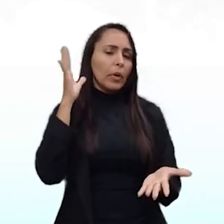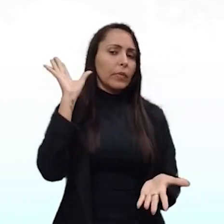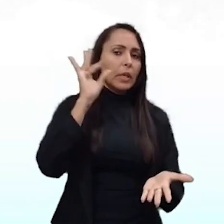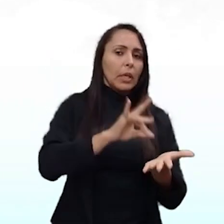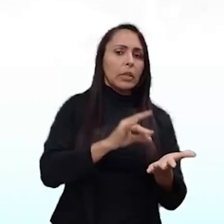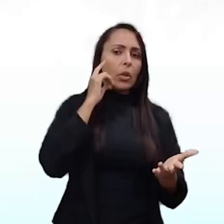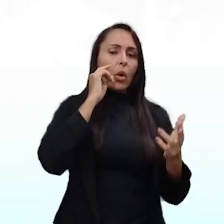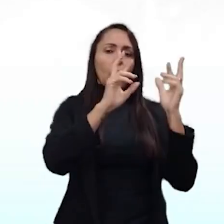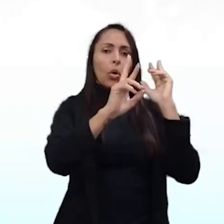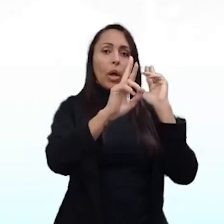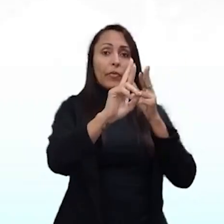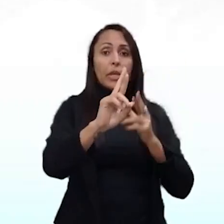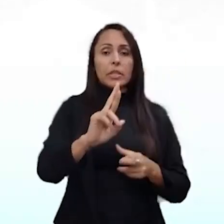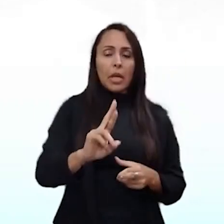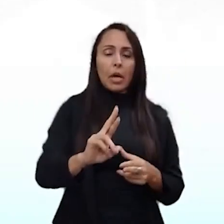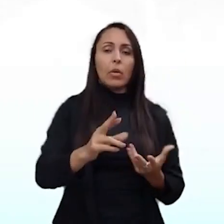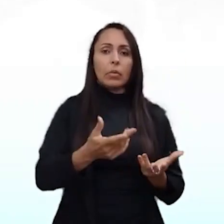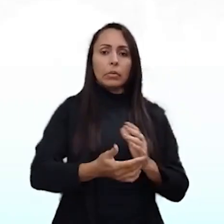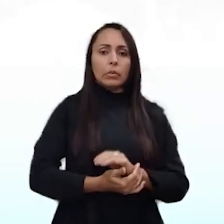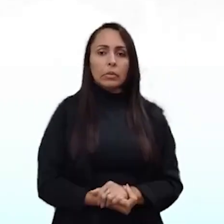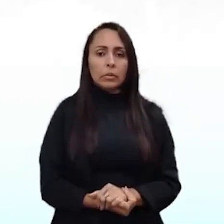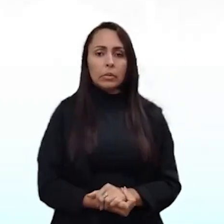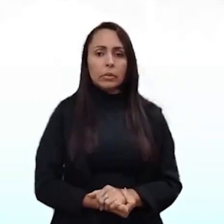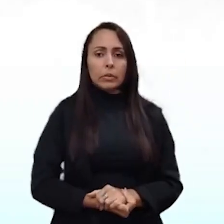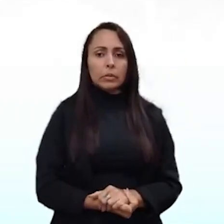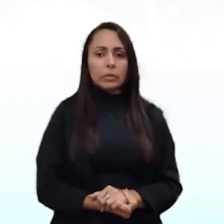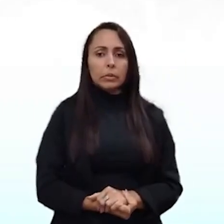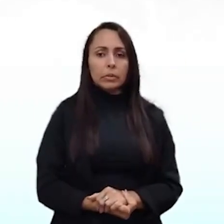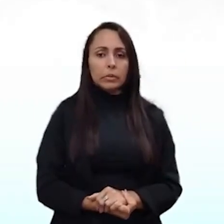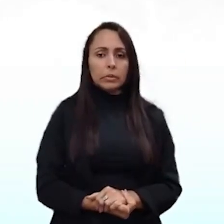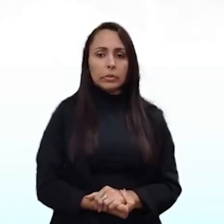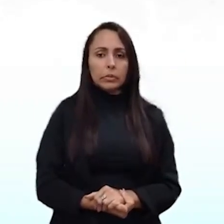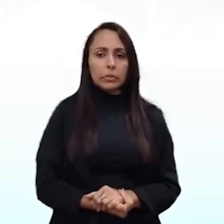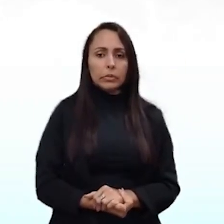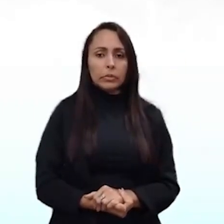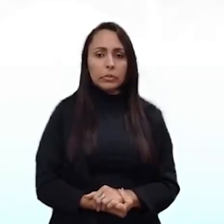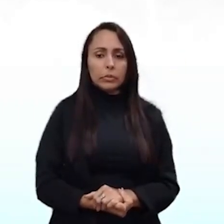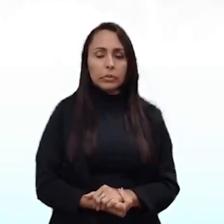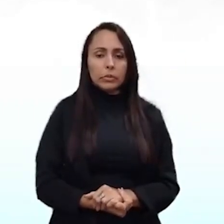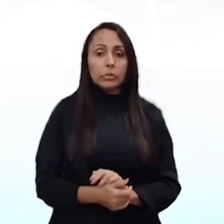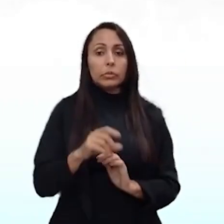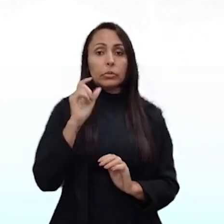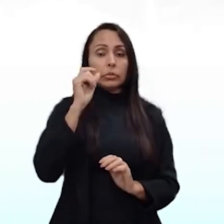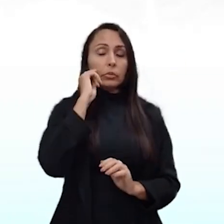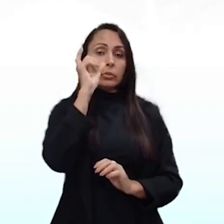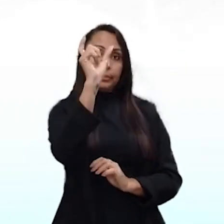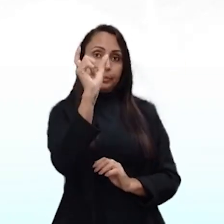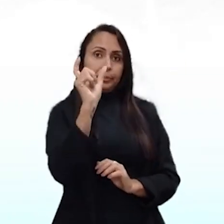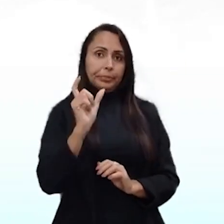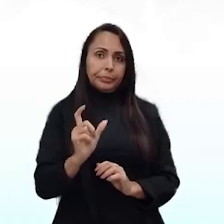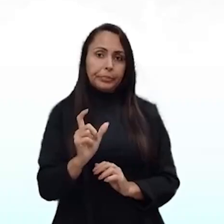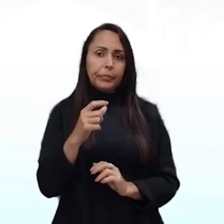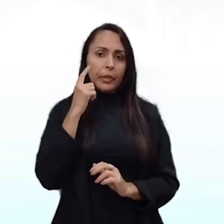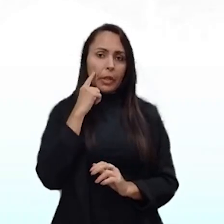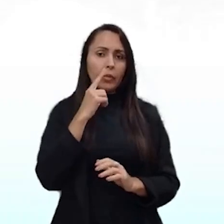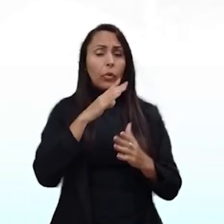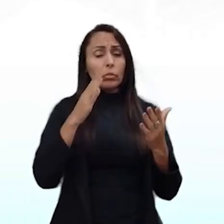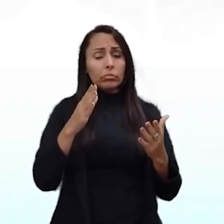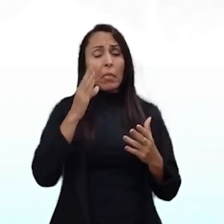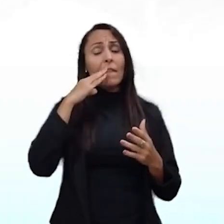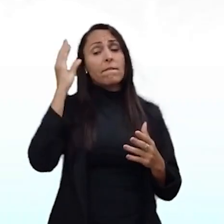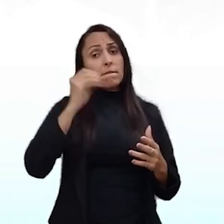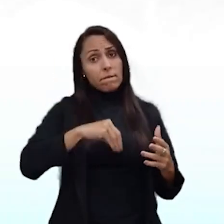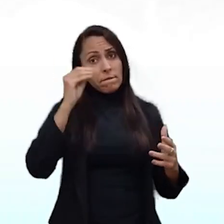só no referencial, na imagem, e deixar para lá a palavra, eu vou cometer